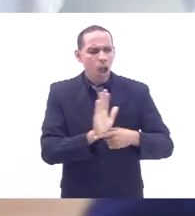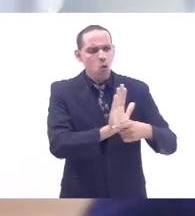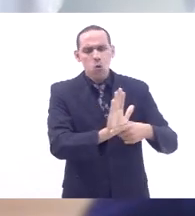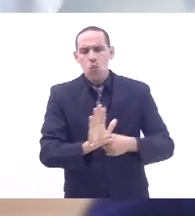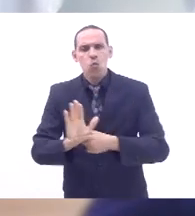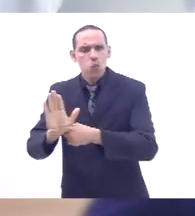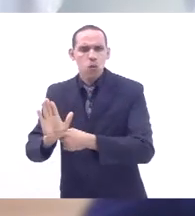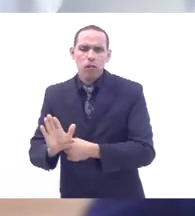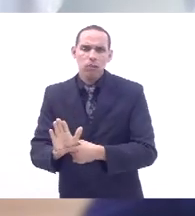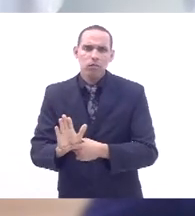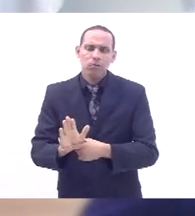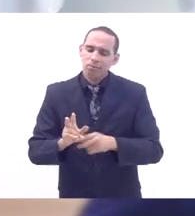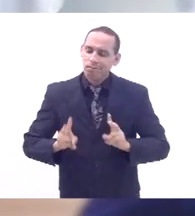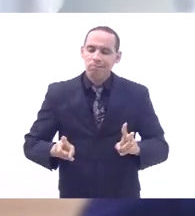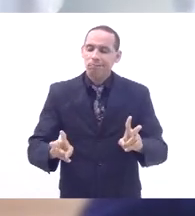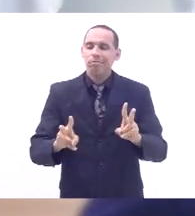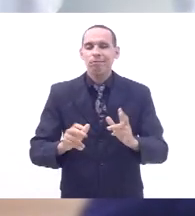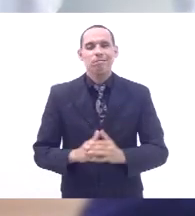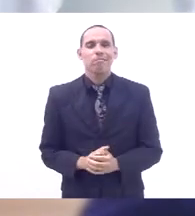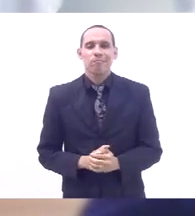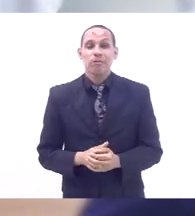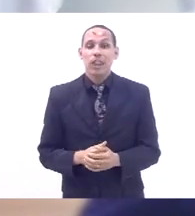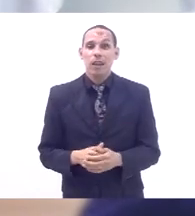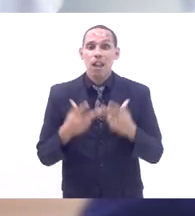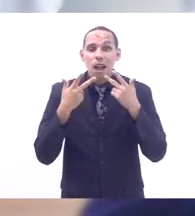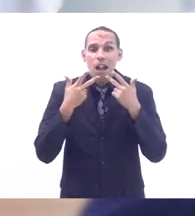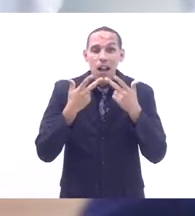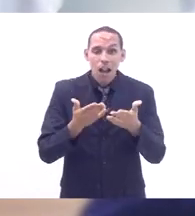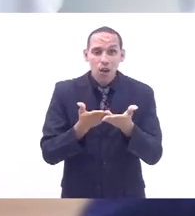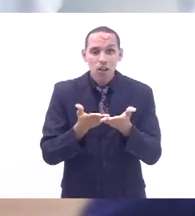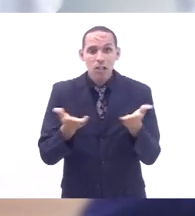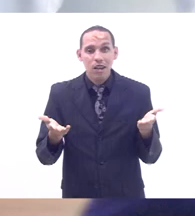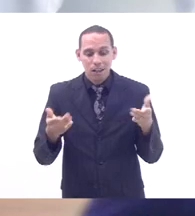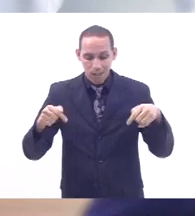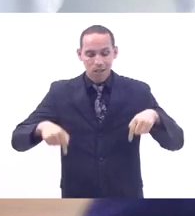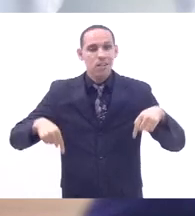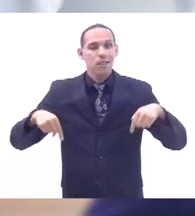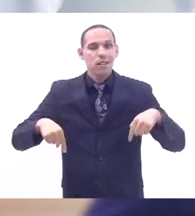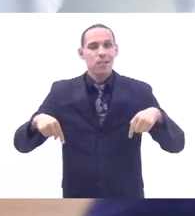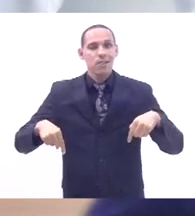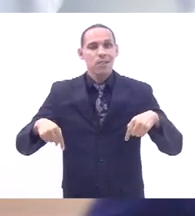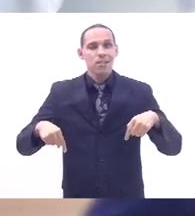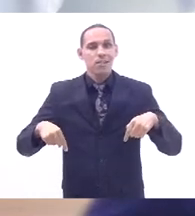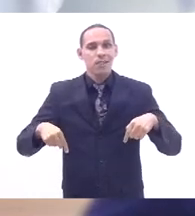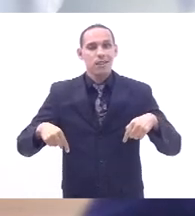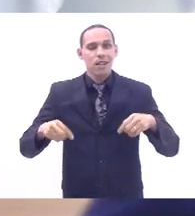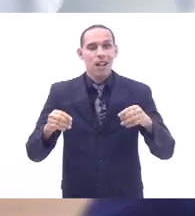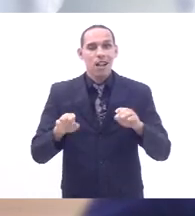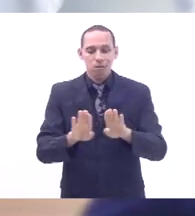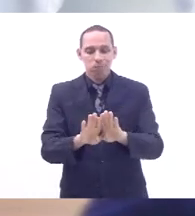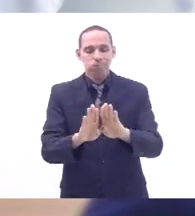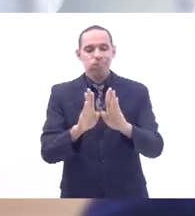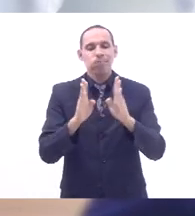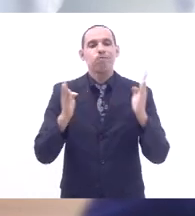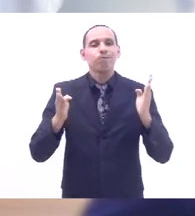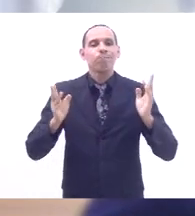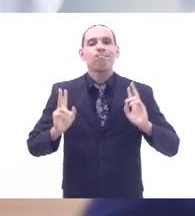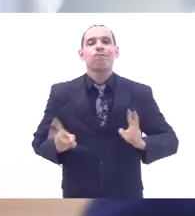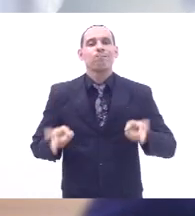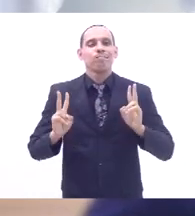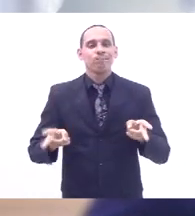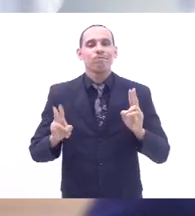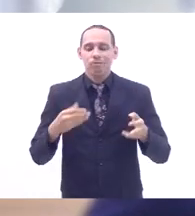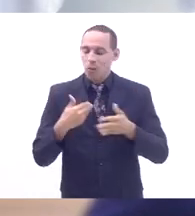seja. Tá? Só queria falar para os senhores que o gabinete é sempre de porta aberta, independente